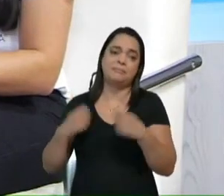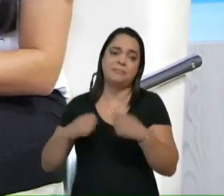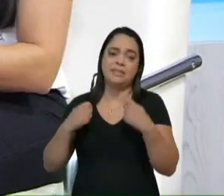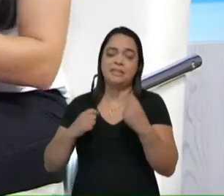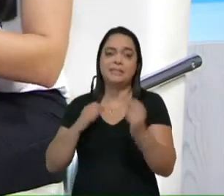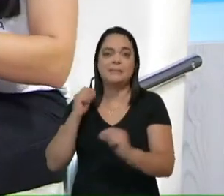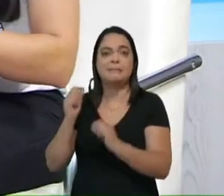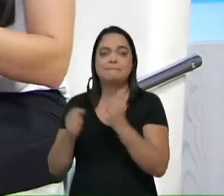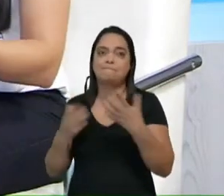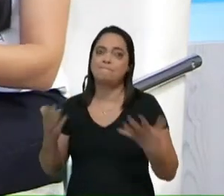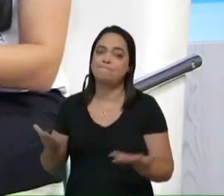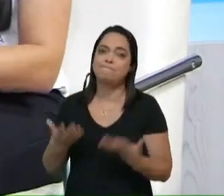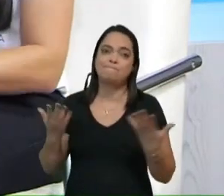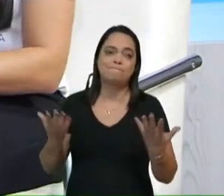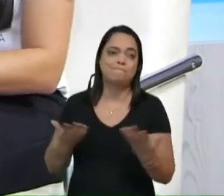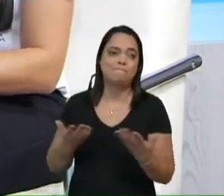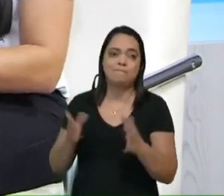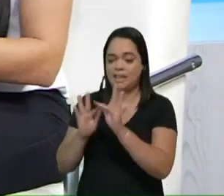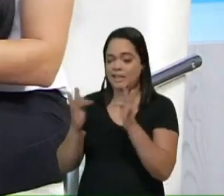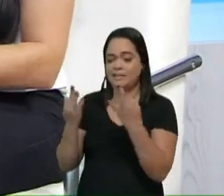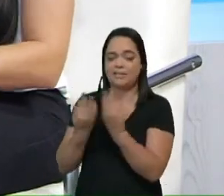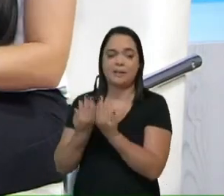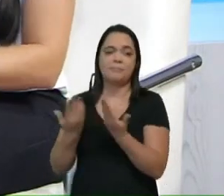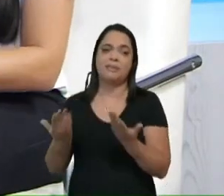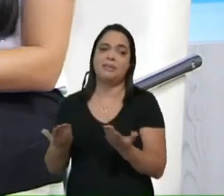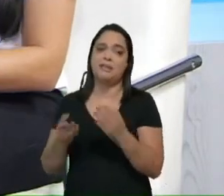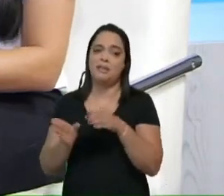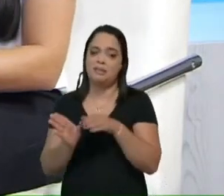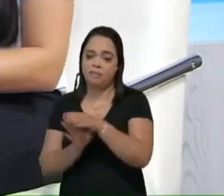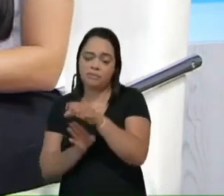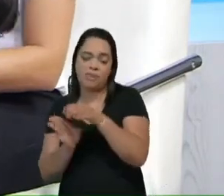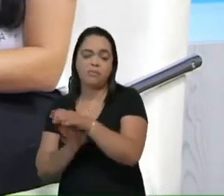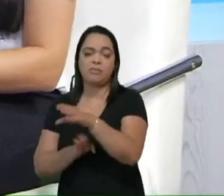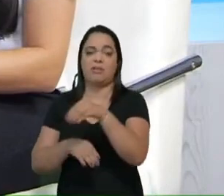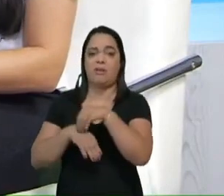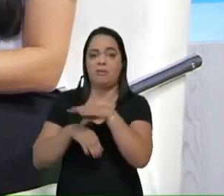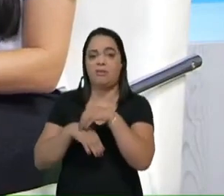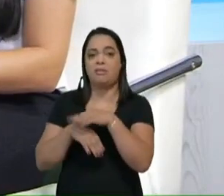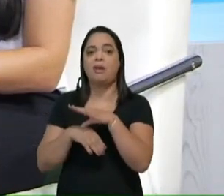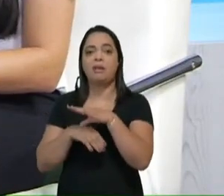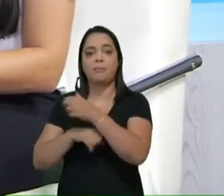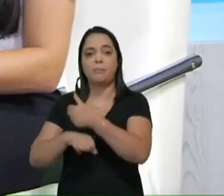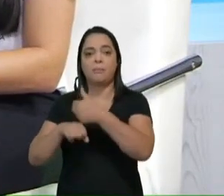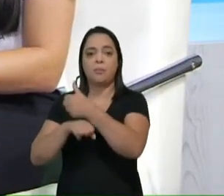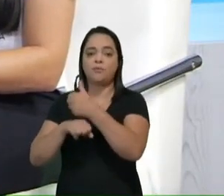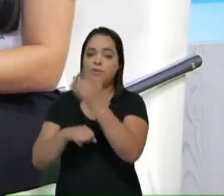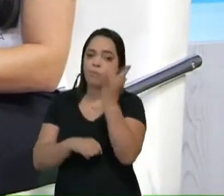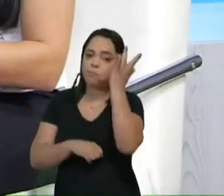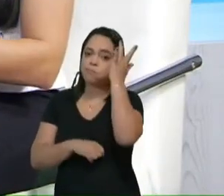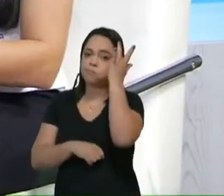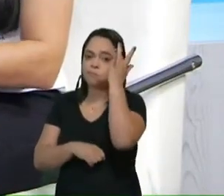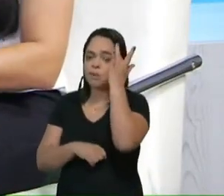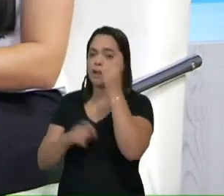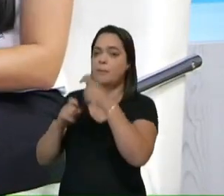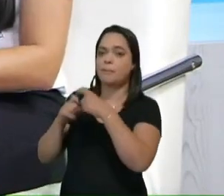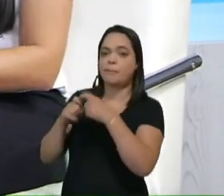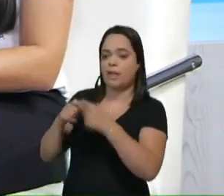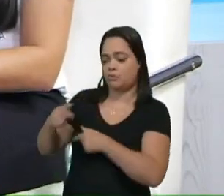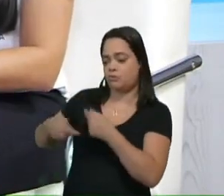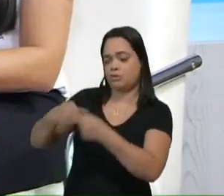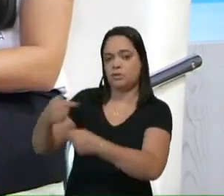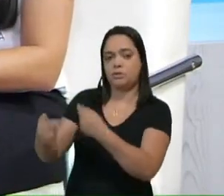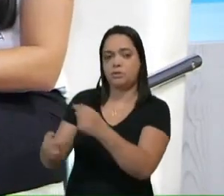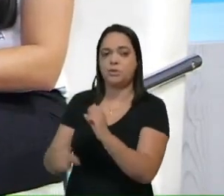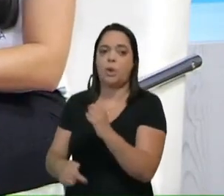ser esses esses pais né eles vão ser direcionados por um profissional capacitado né Eh geralmente um médico geneticista